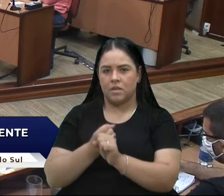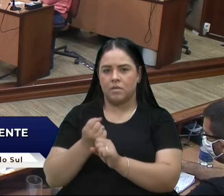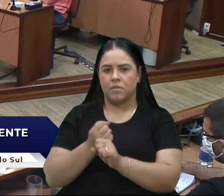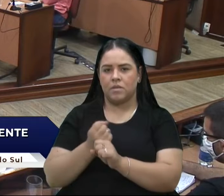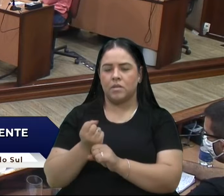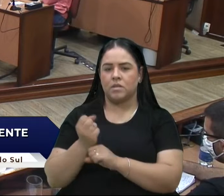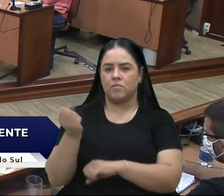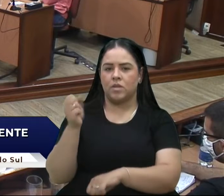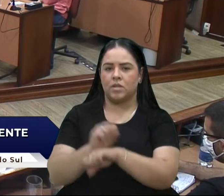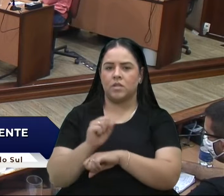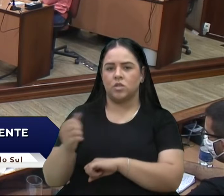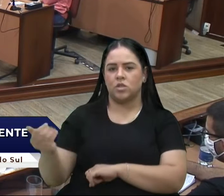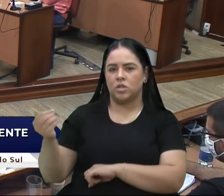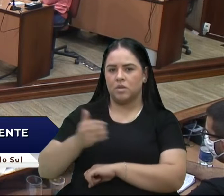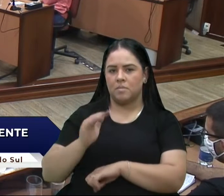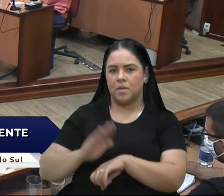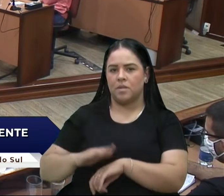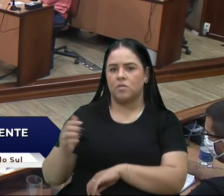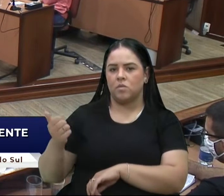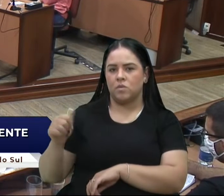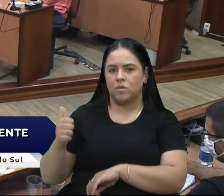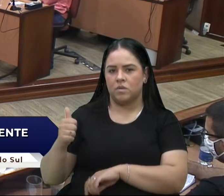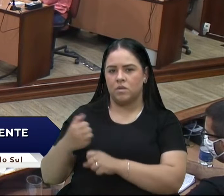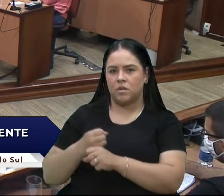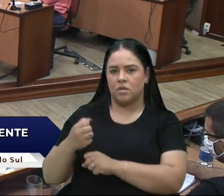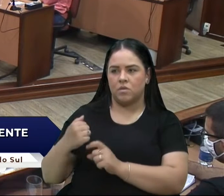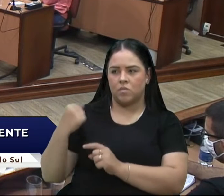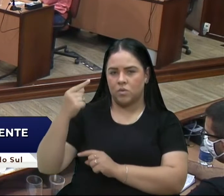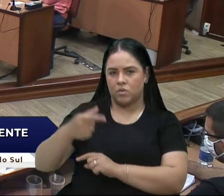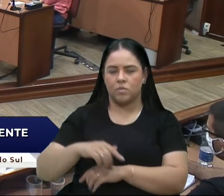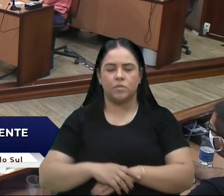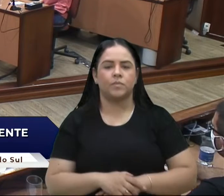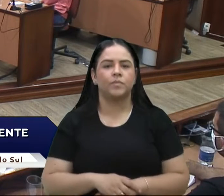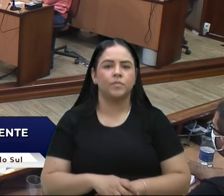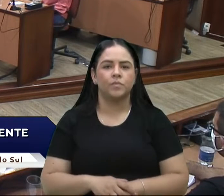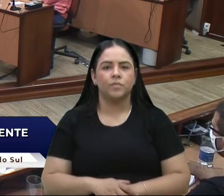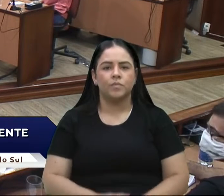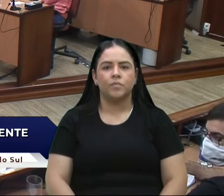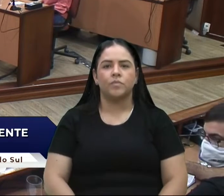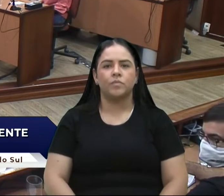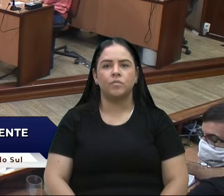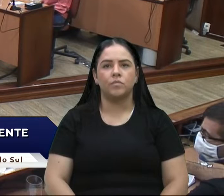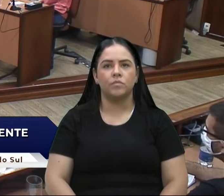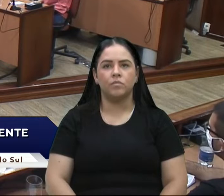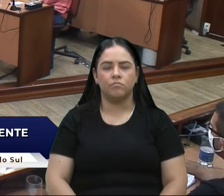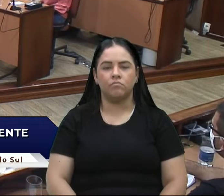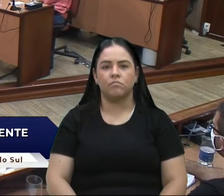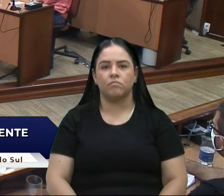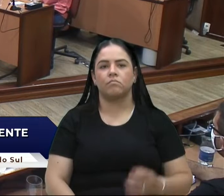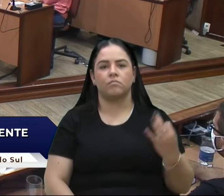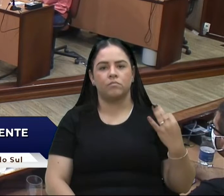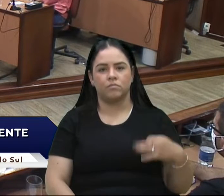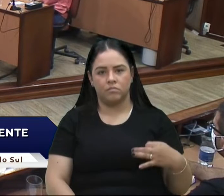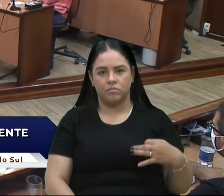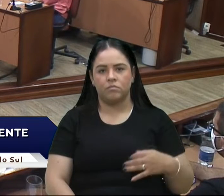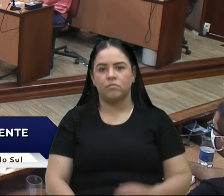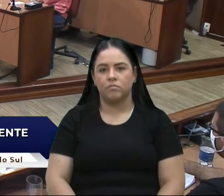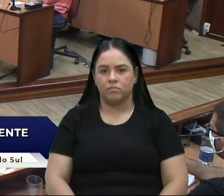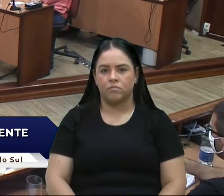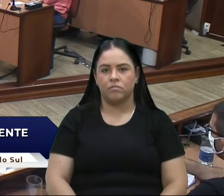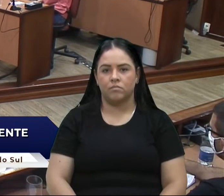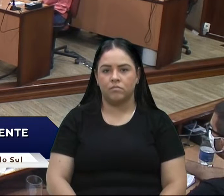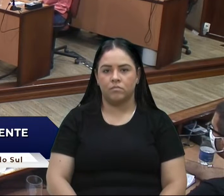previsão de chegada destes 11 é para o ano que vem. Então, além dos 7, mais 11. Isso. Isto. Isto.